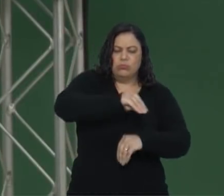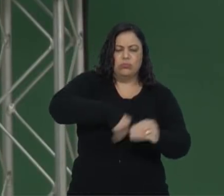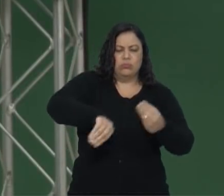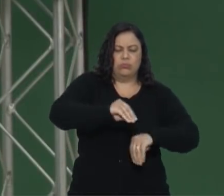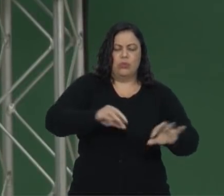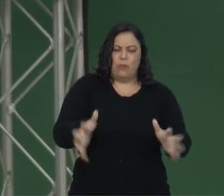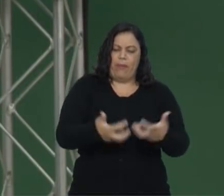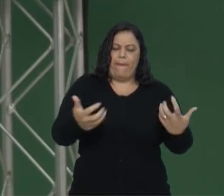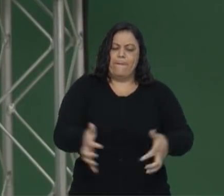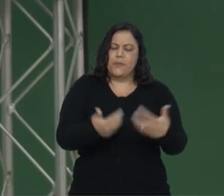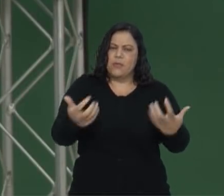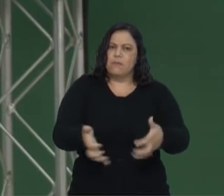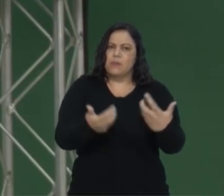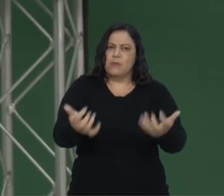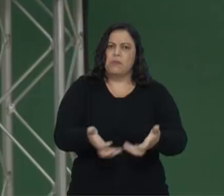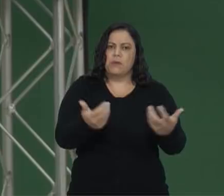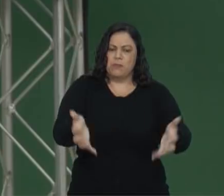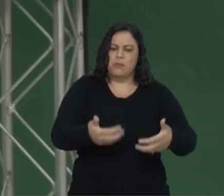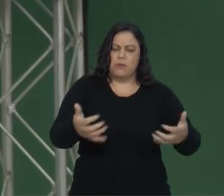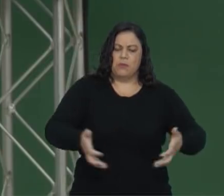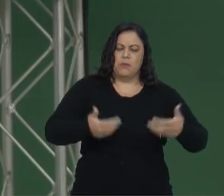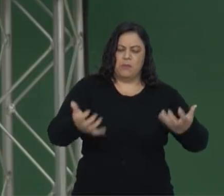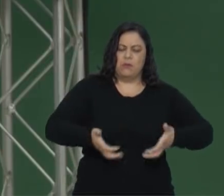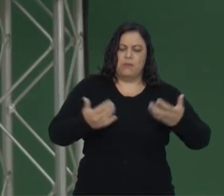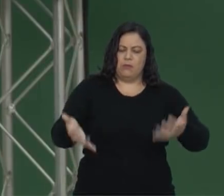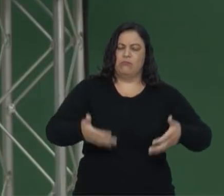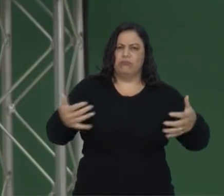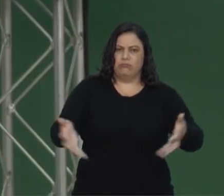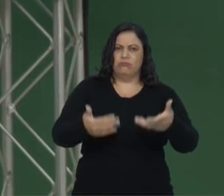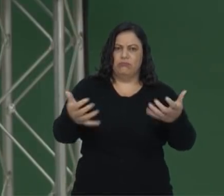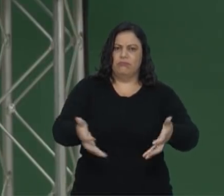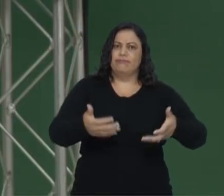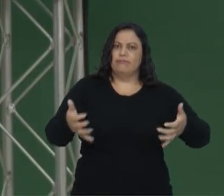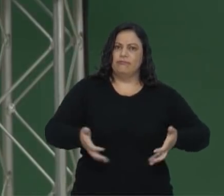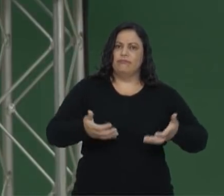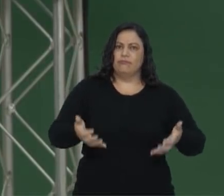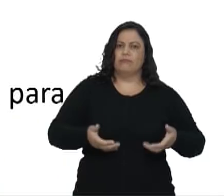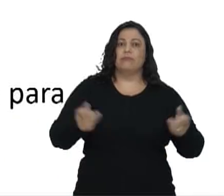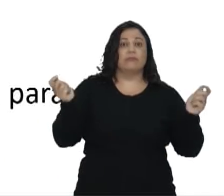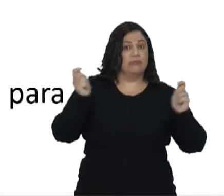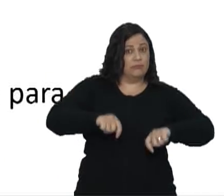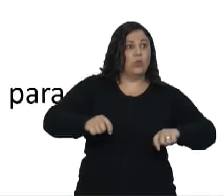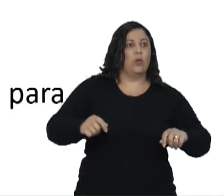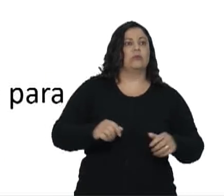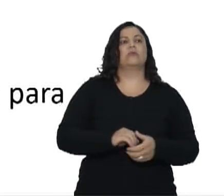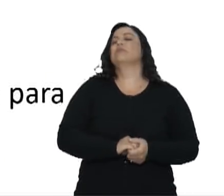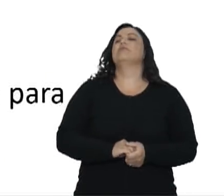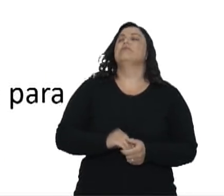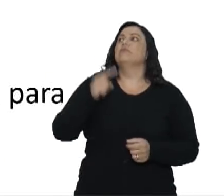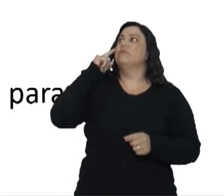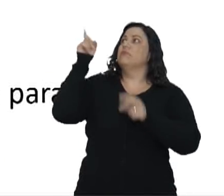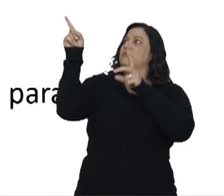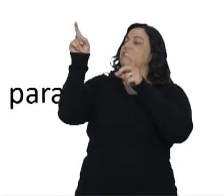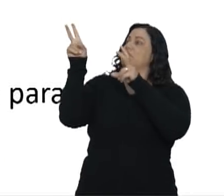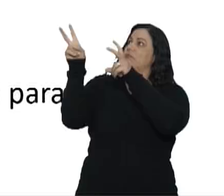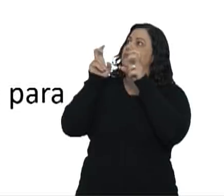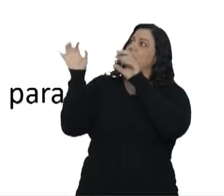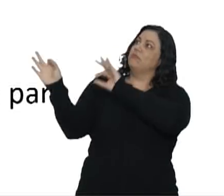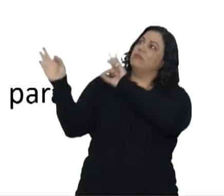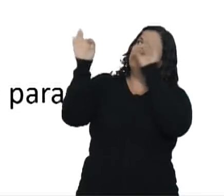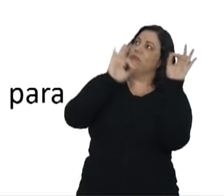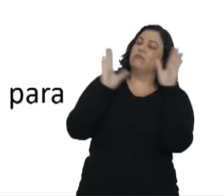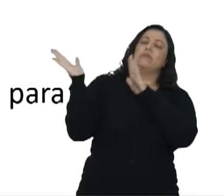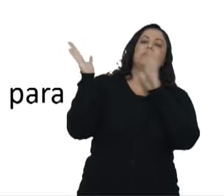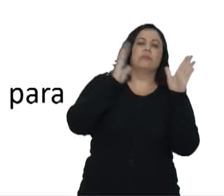no solo para nutrir, para enriquecer este solo. Observe o esquema a seguir. Então, essa imagem tem no livro de